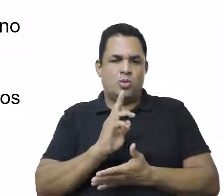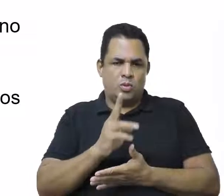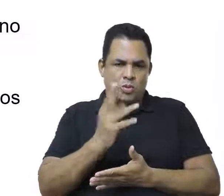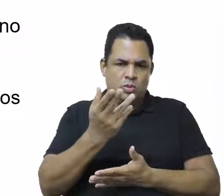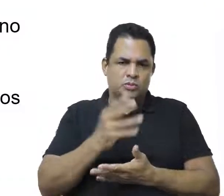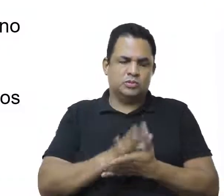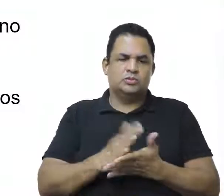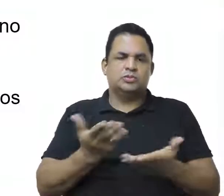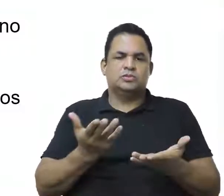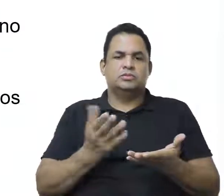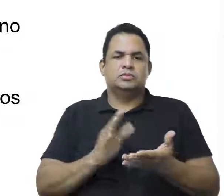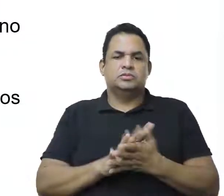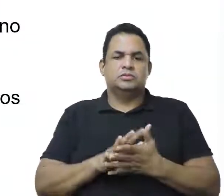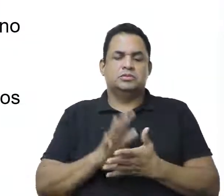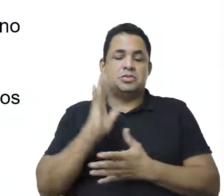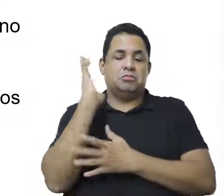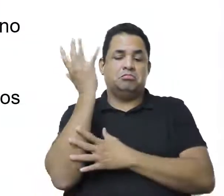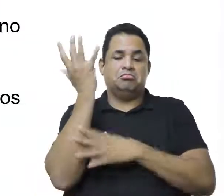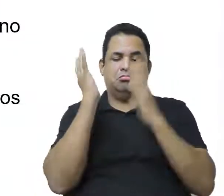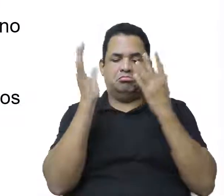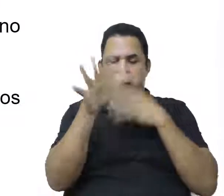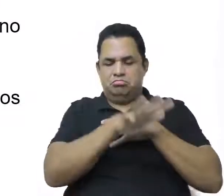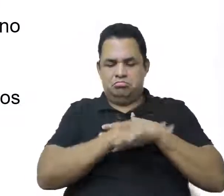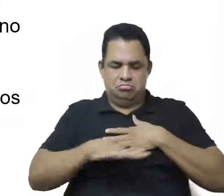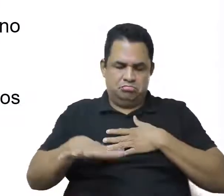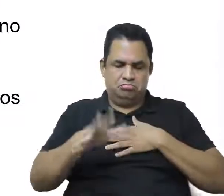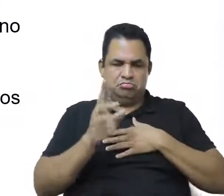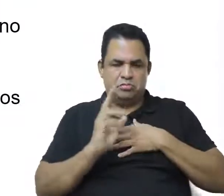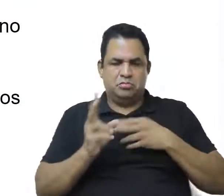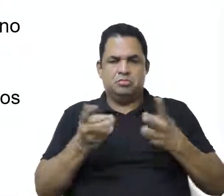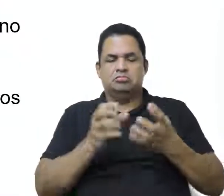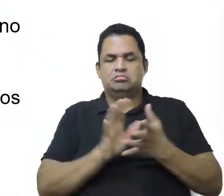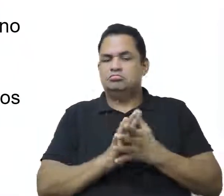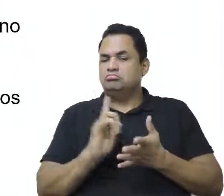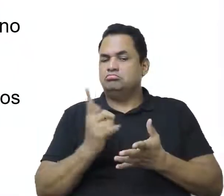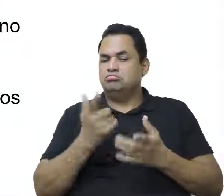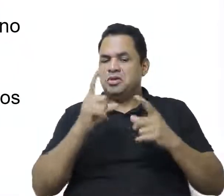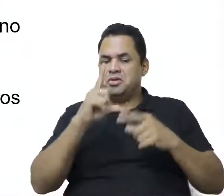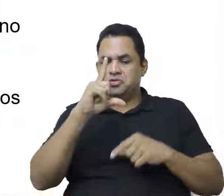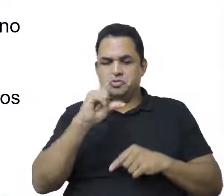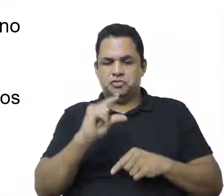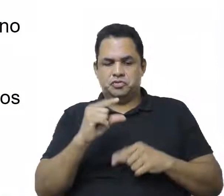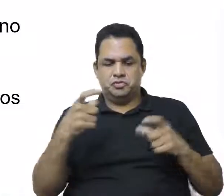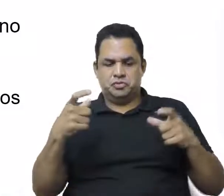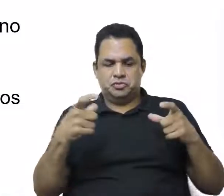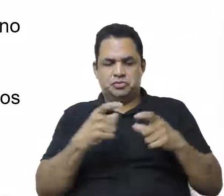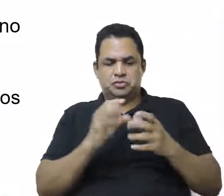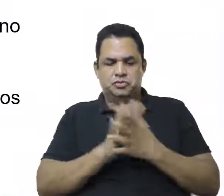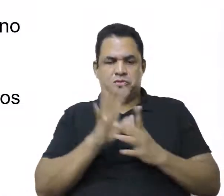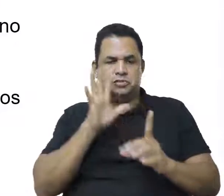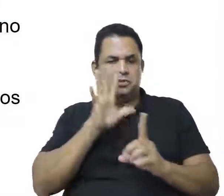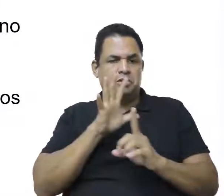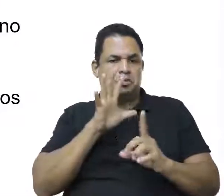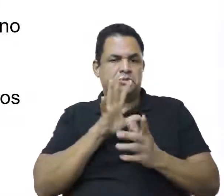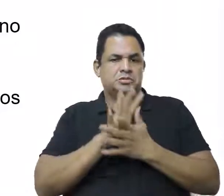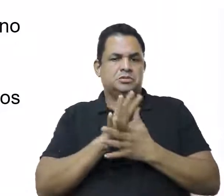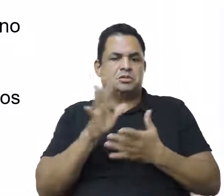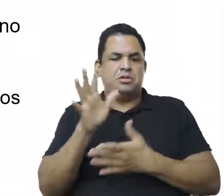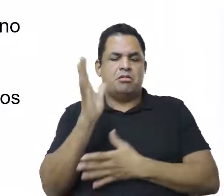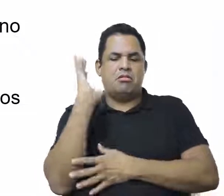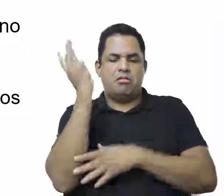sendo explorados ambientalmente, né? Não houve diminuição dos impactos ambientais, né?